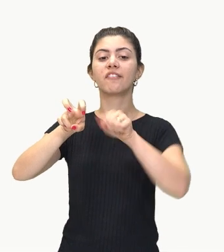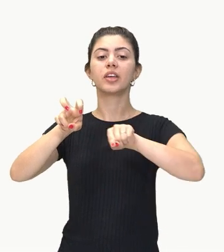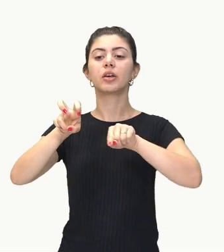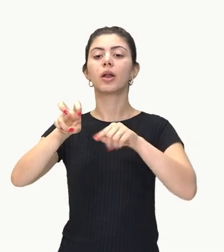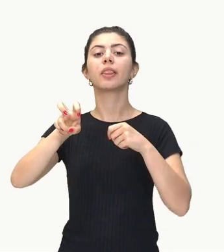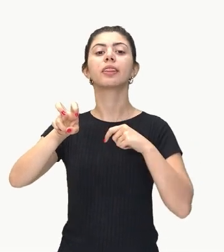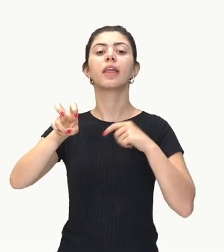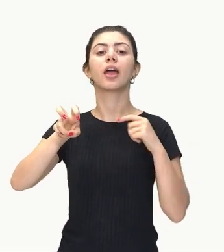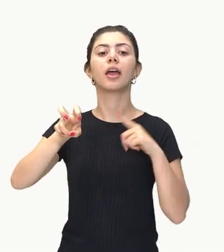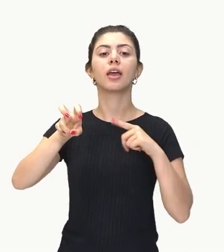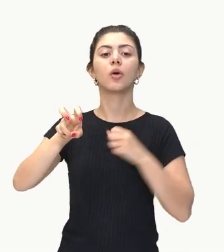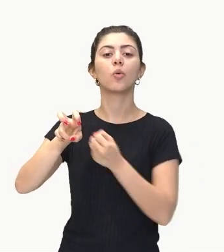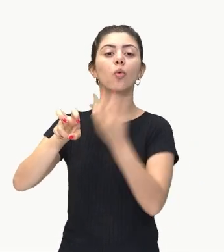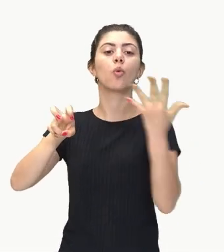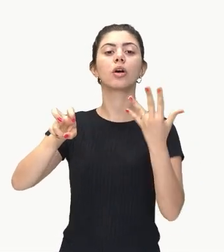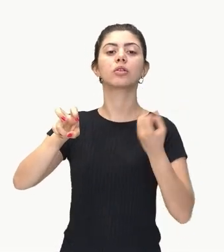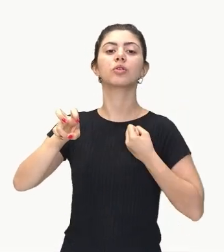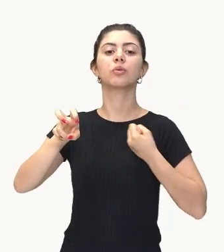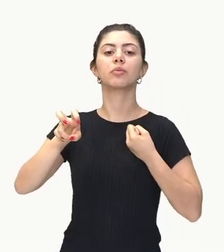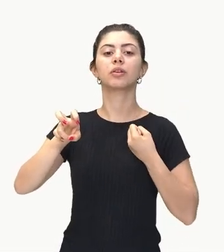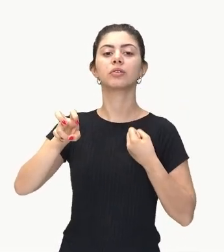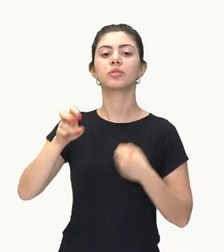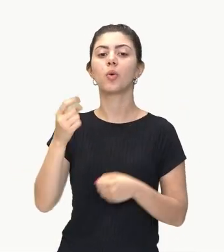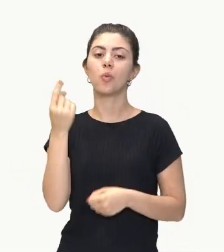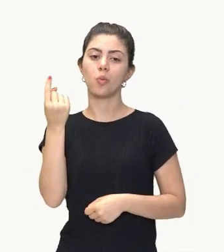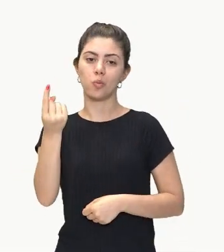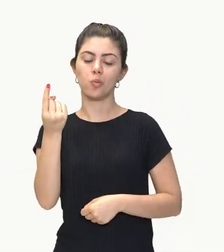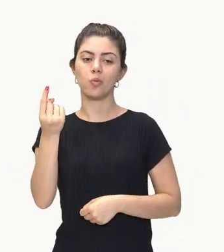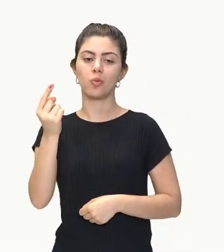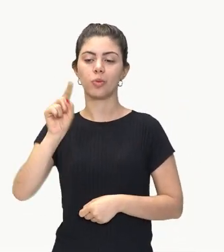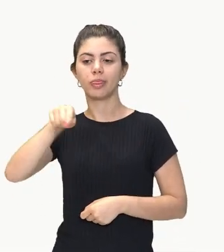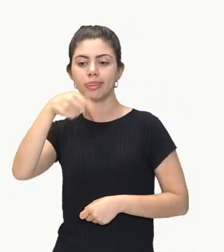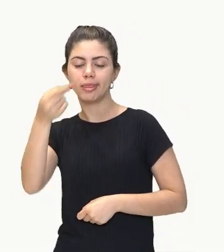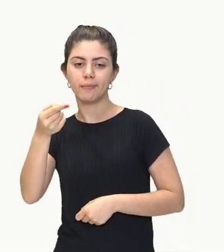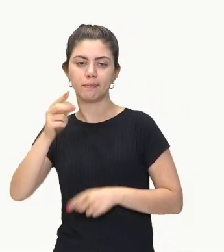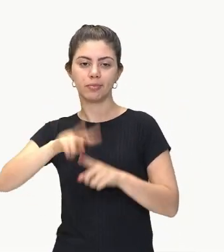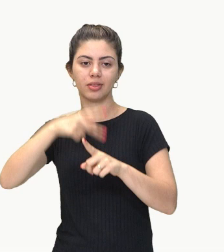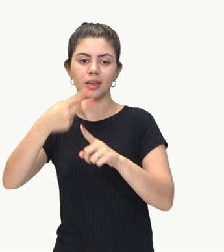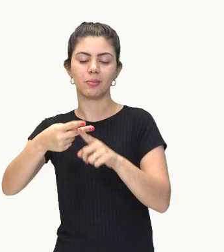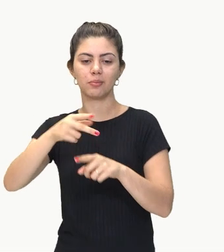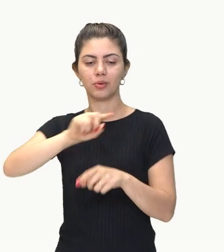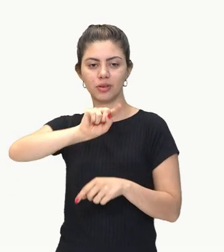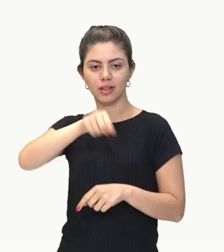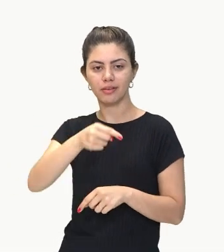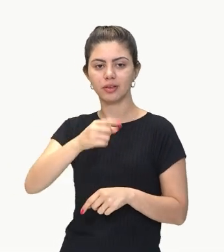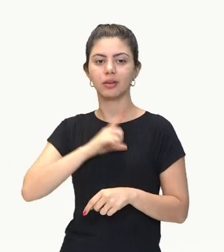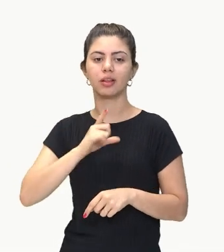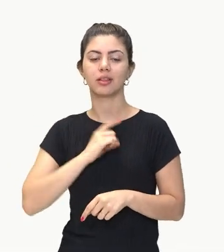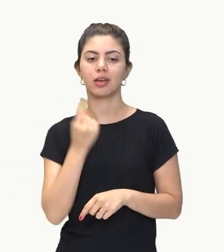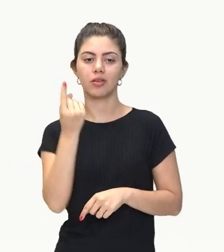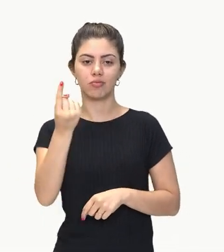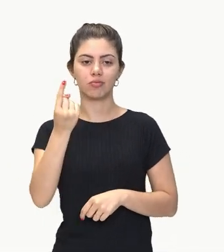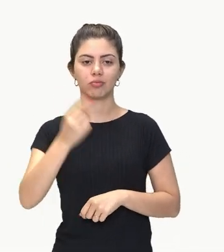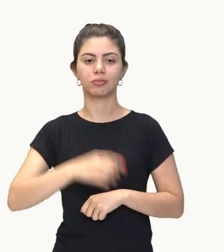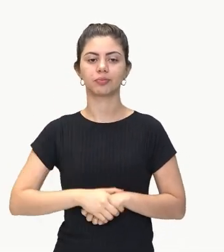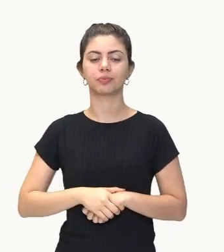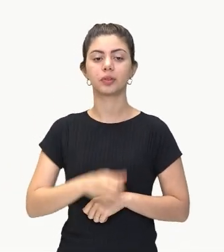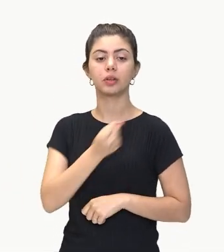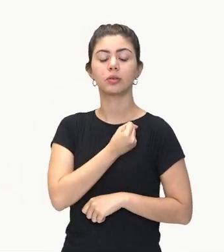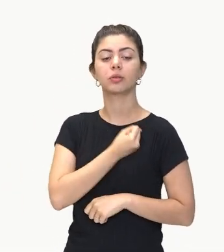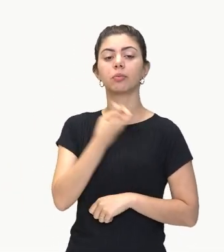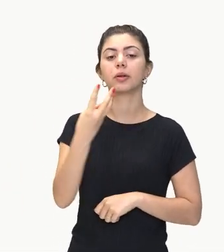número depois da vírgula. Ele tem exatamente uma casa decimal depois da vírgula. E o número